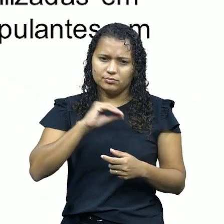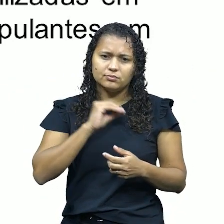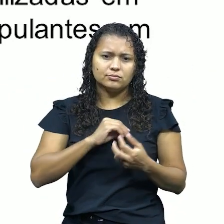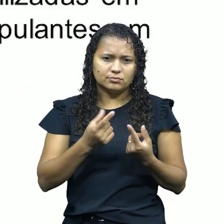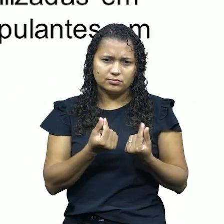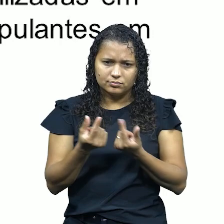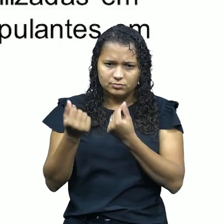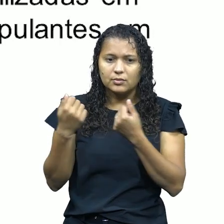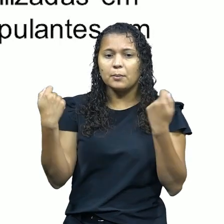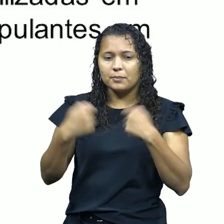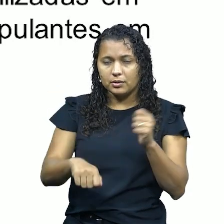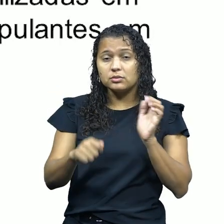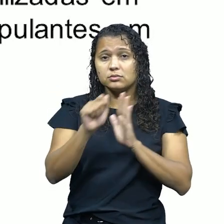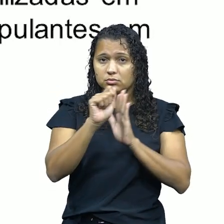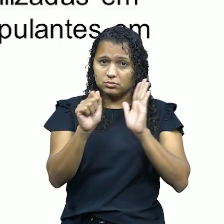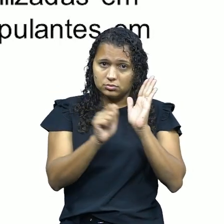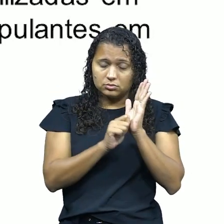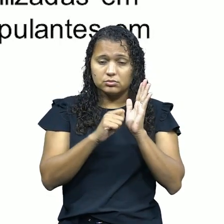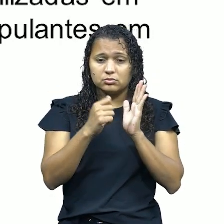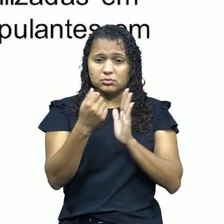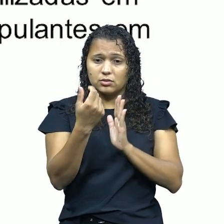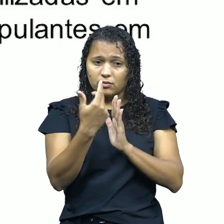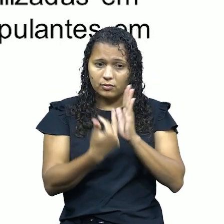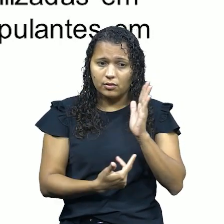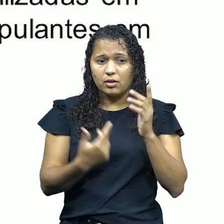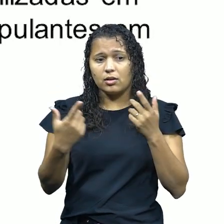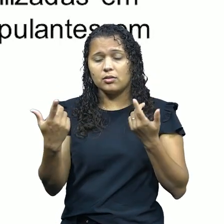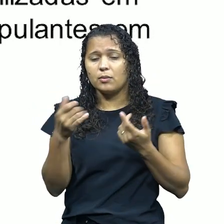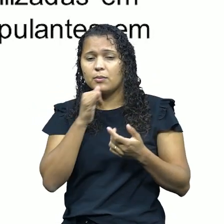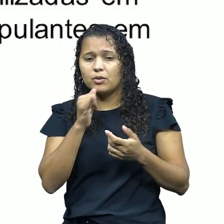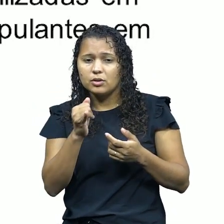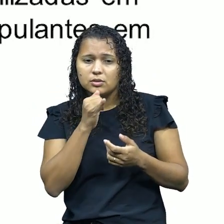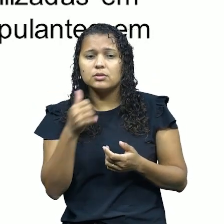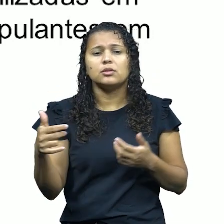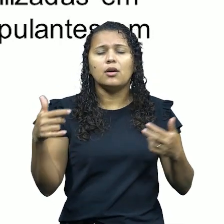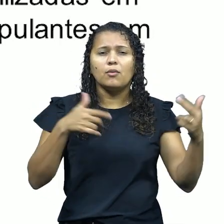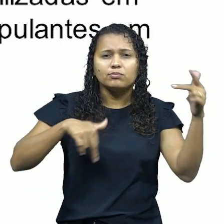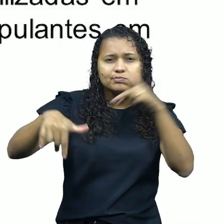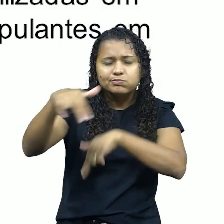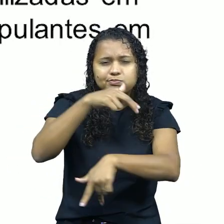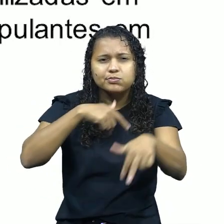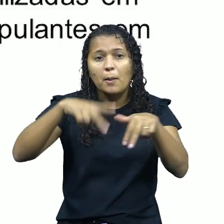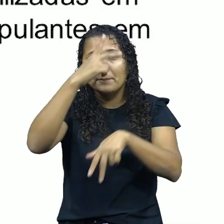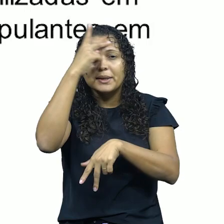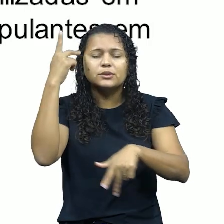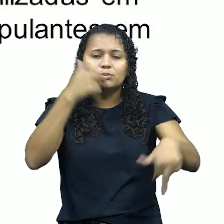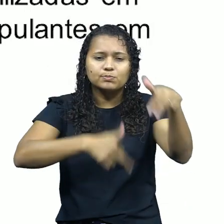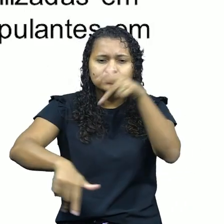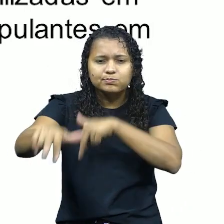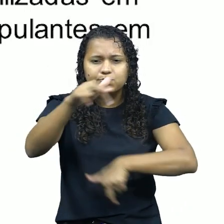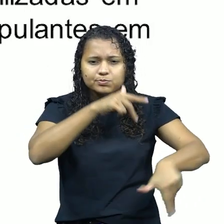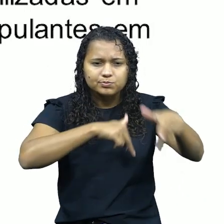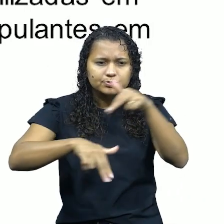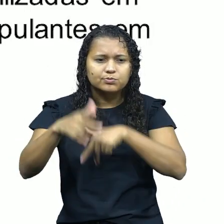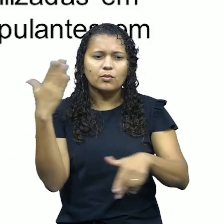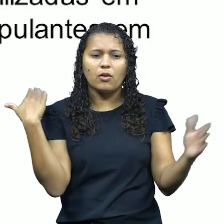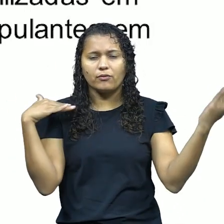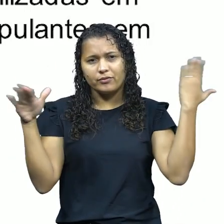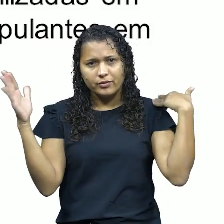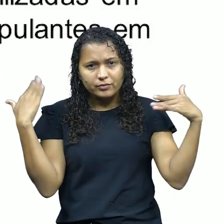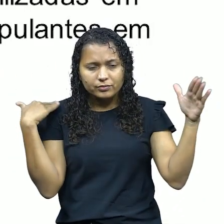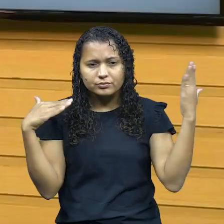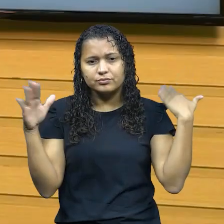ou autorização e utilizadas em embarque, desembarque e trânsito de passageiros e tripulantes em viagens